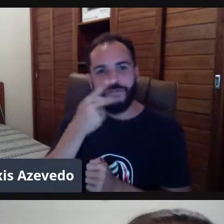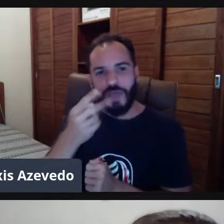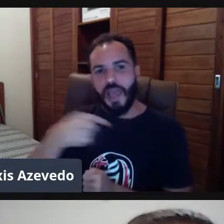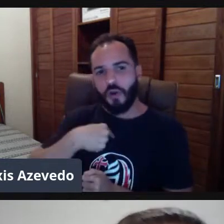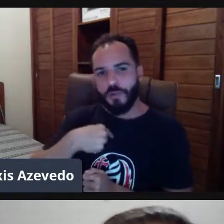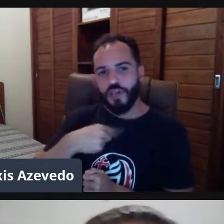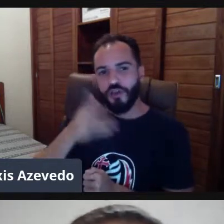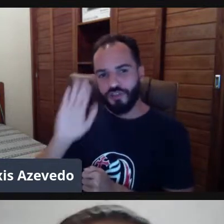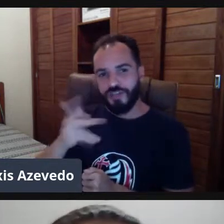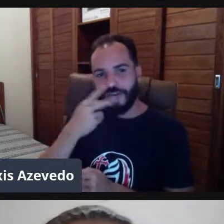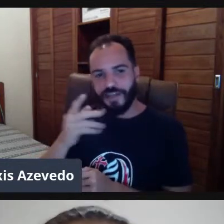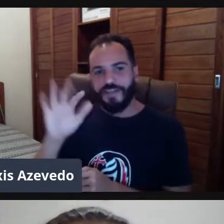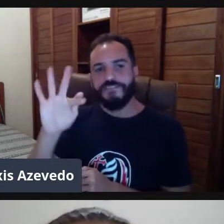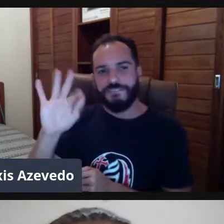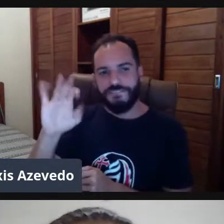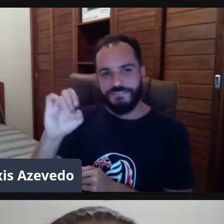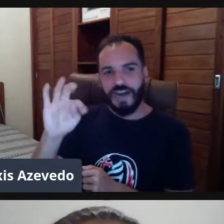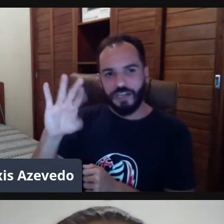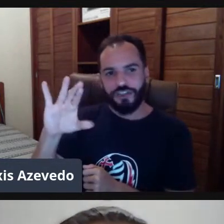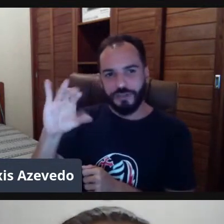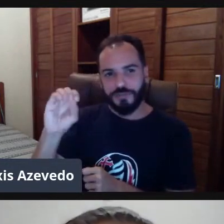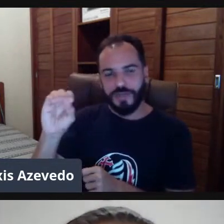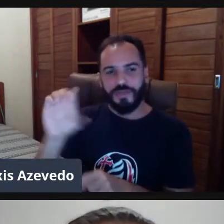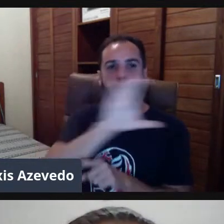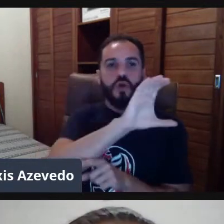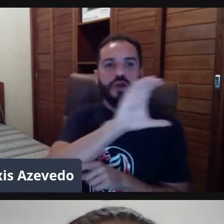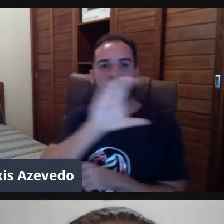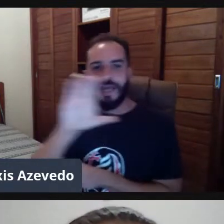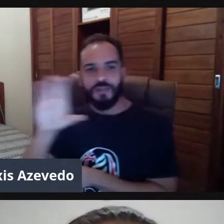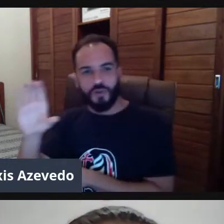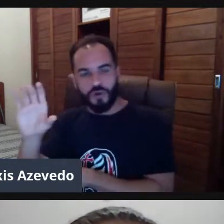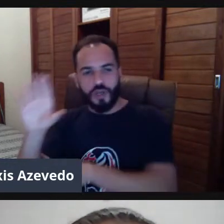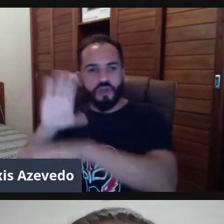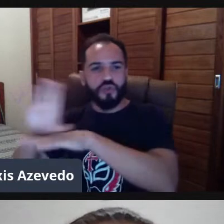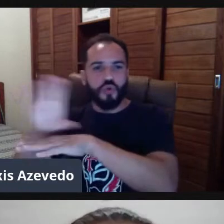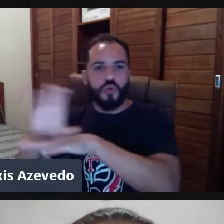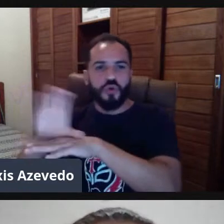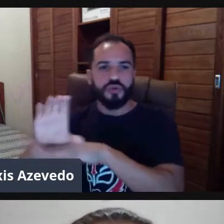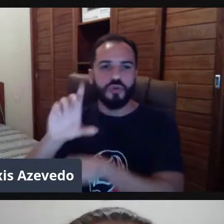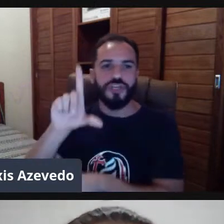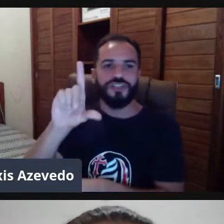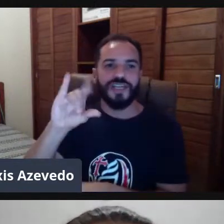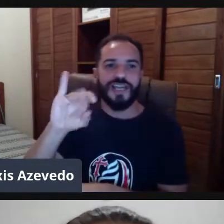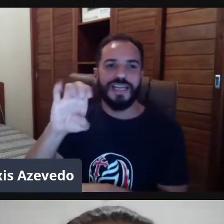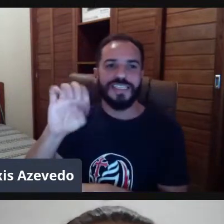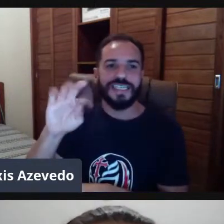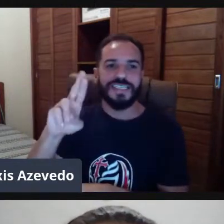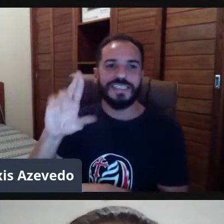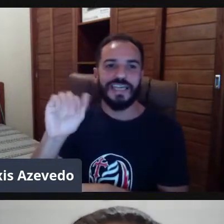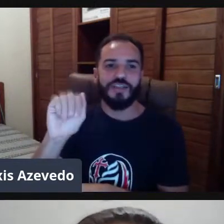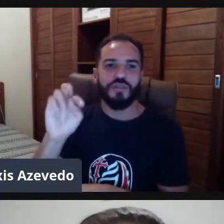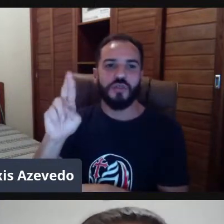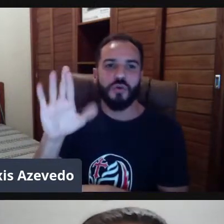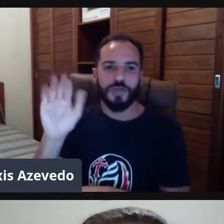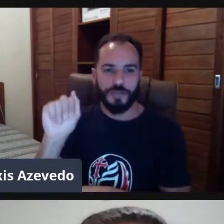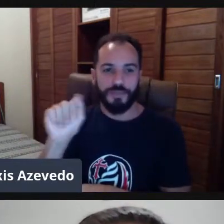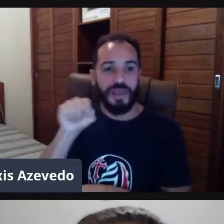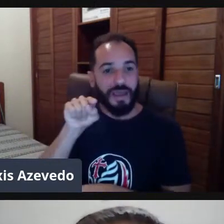Fátima Barcelos, sou coordenadora do curso de licenciatura, né? E sou eu